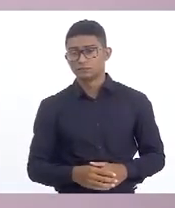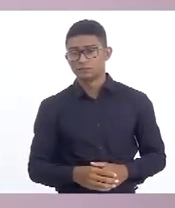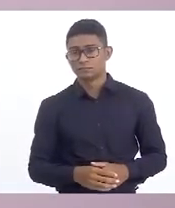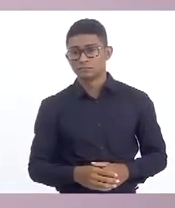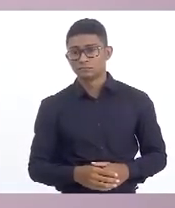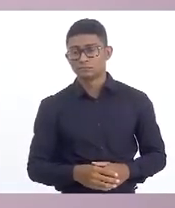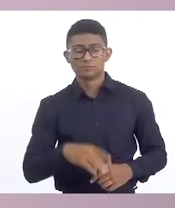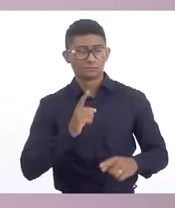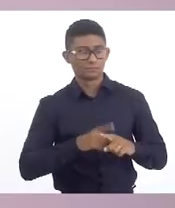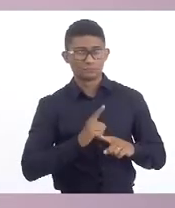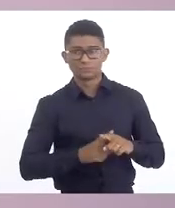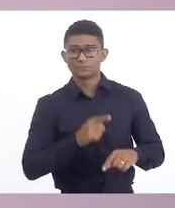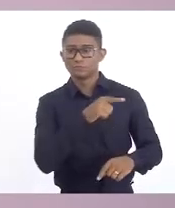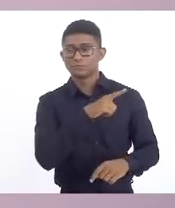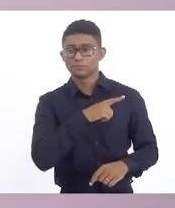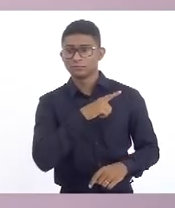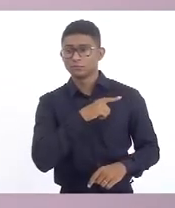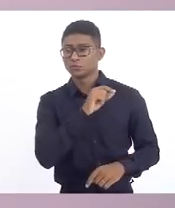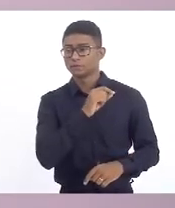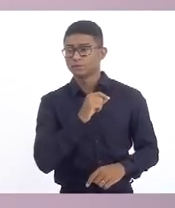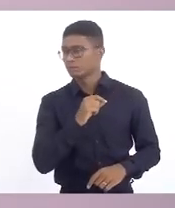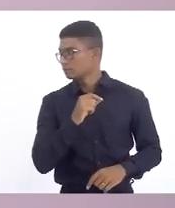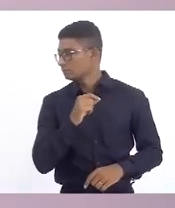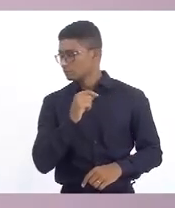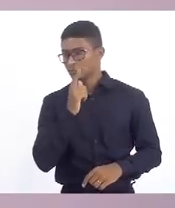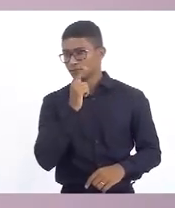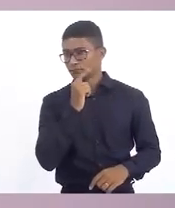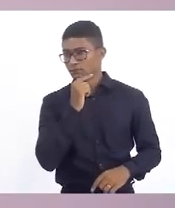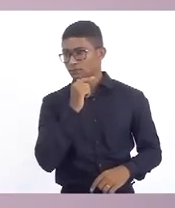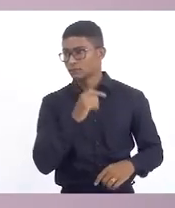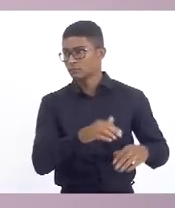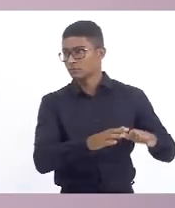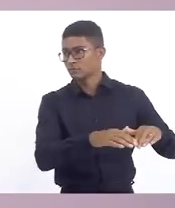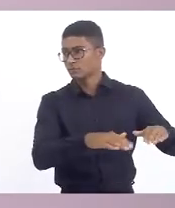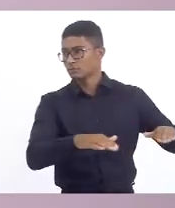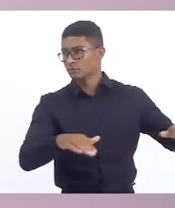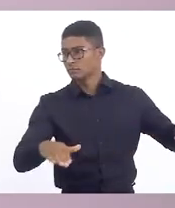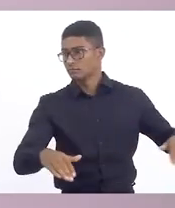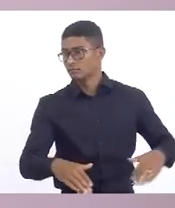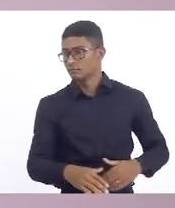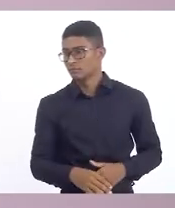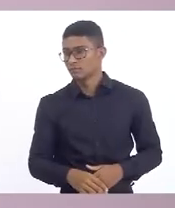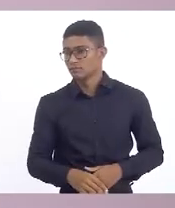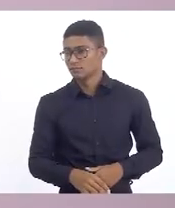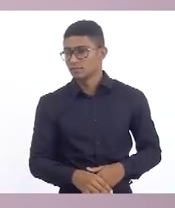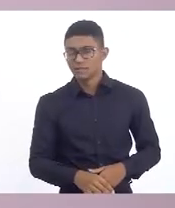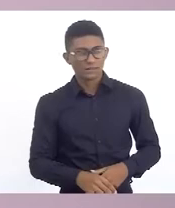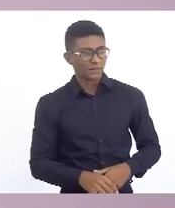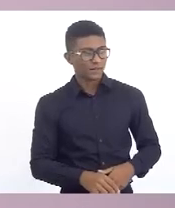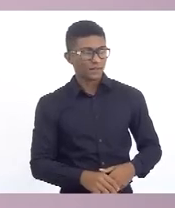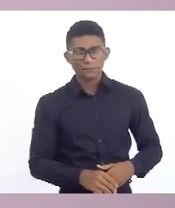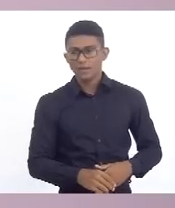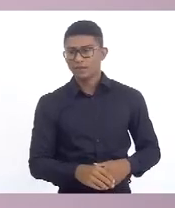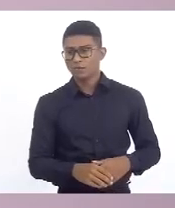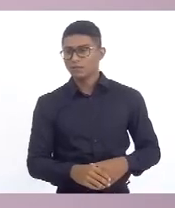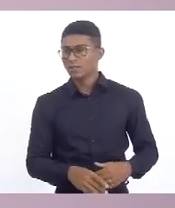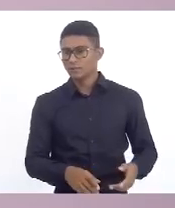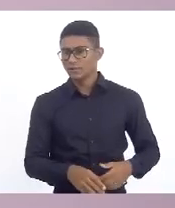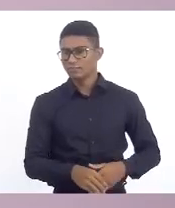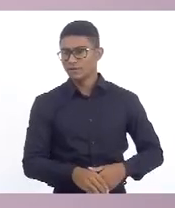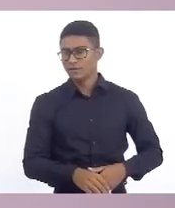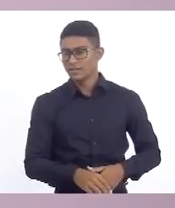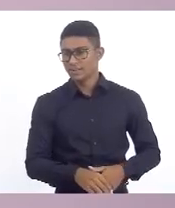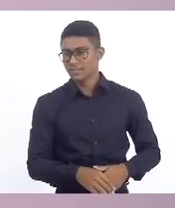ali de Piranema, e ali afeta diretamente a questão, a questão da estação de tratamento de resíduos sólidos, afeta